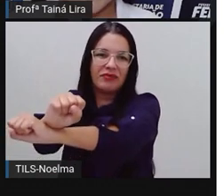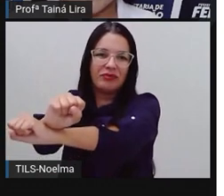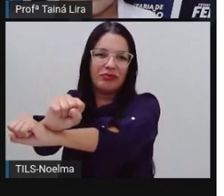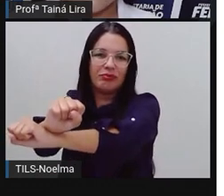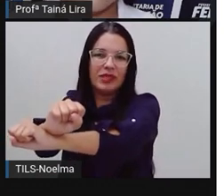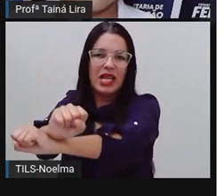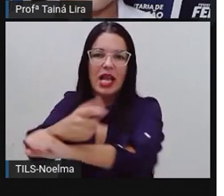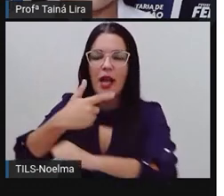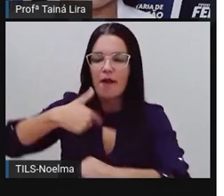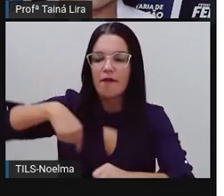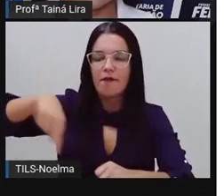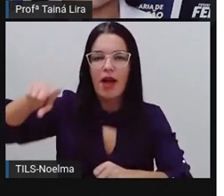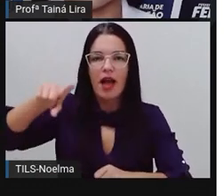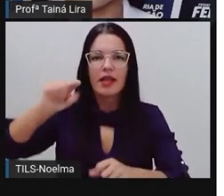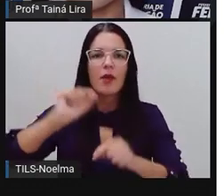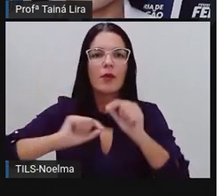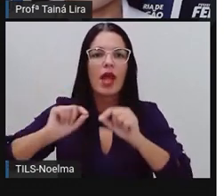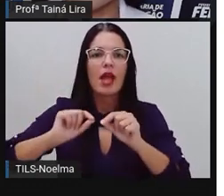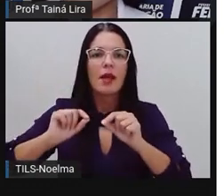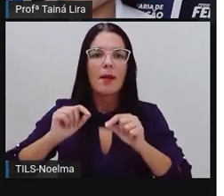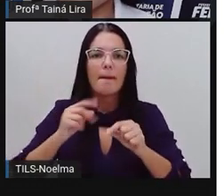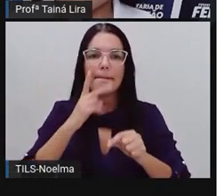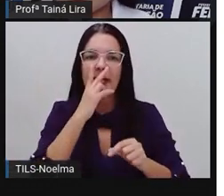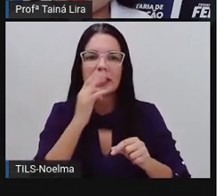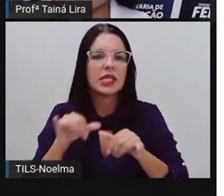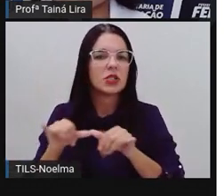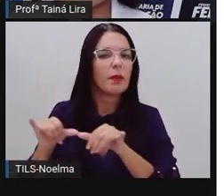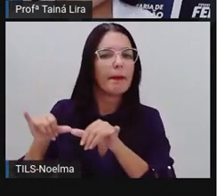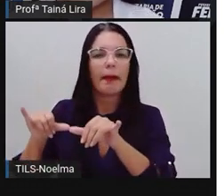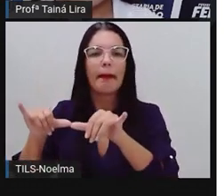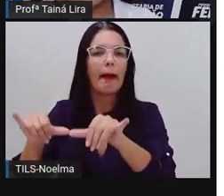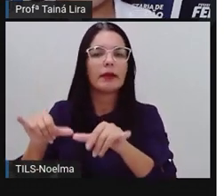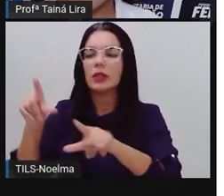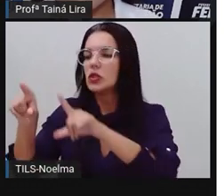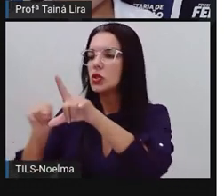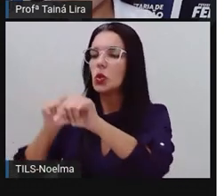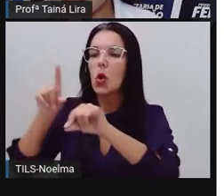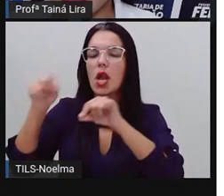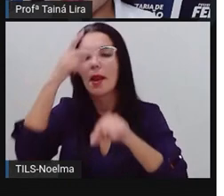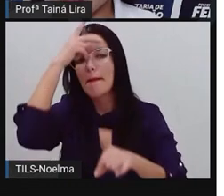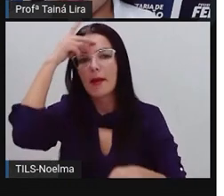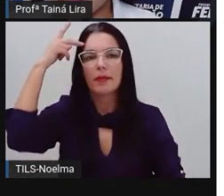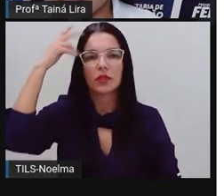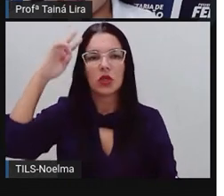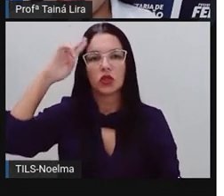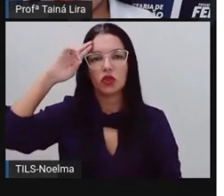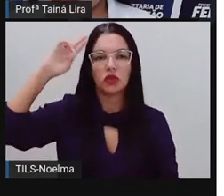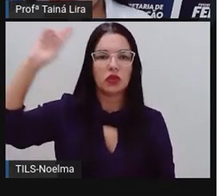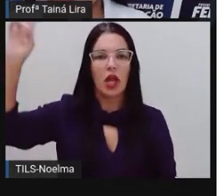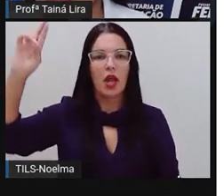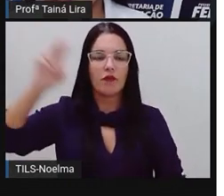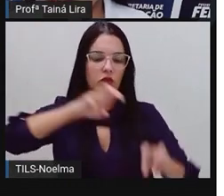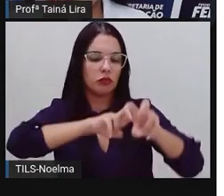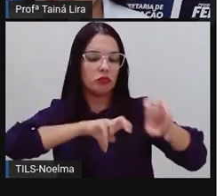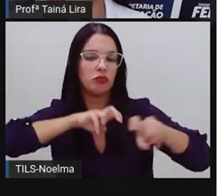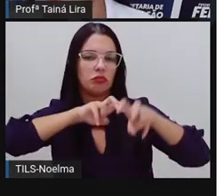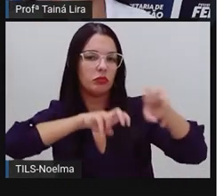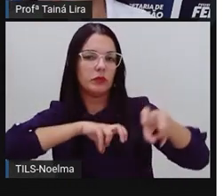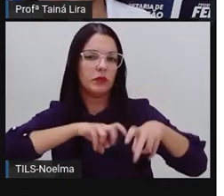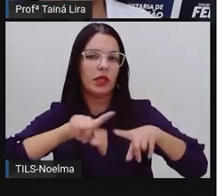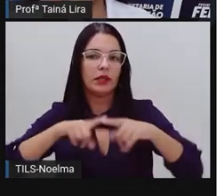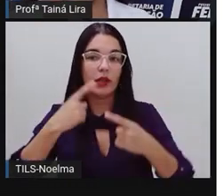eram levados a mercados onde eram vendidos para senhoras de Engenho Então essa imagem Olha lá retrata